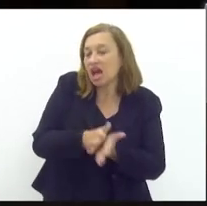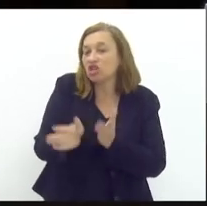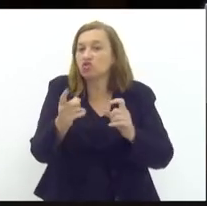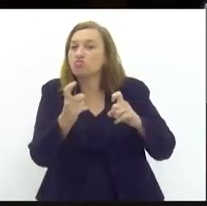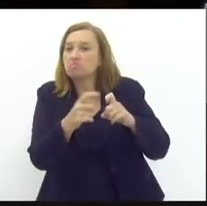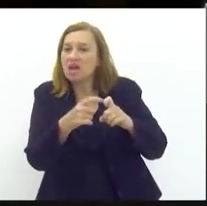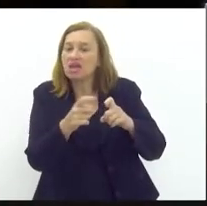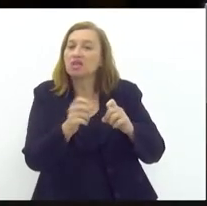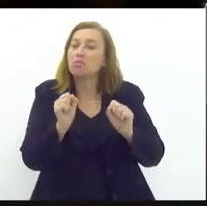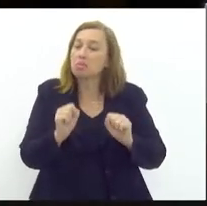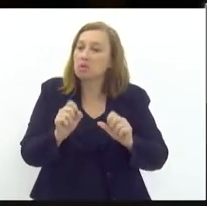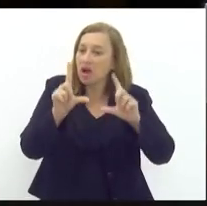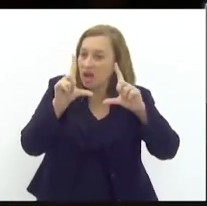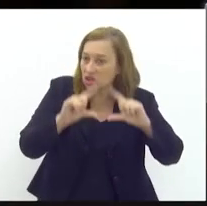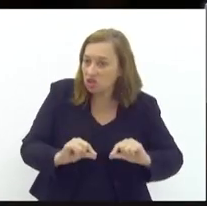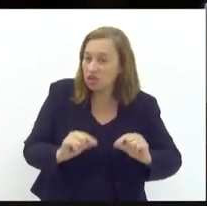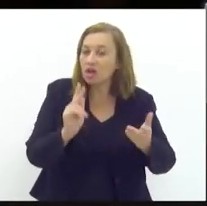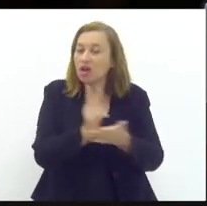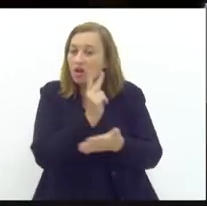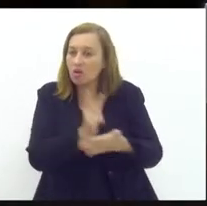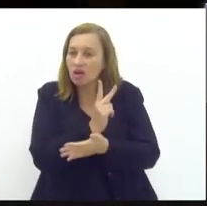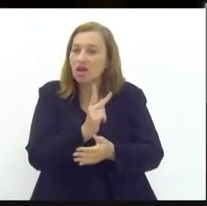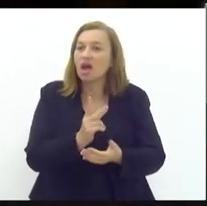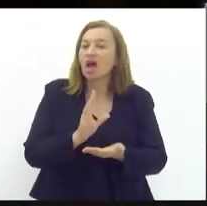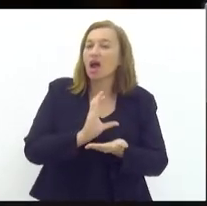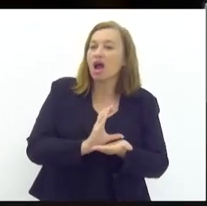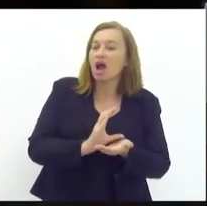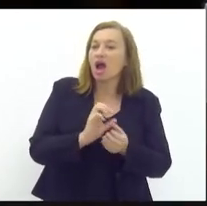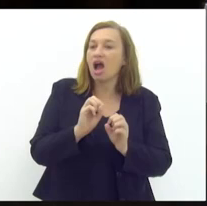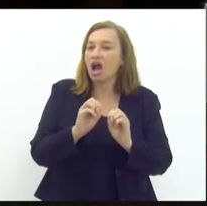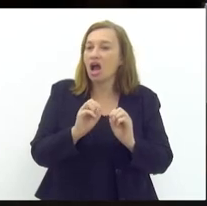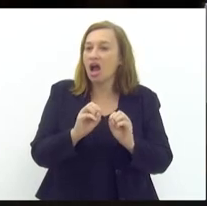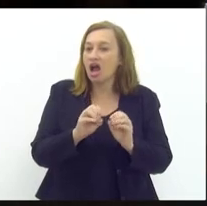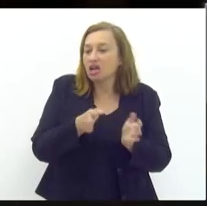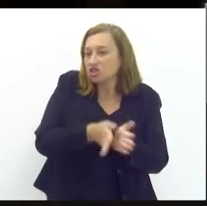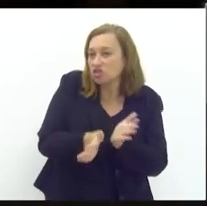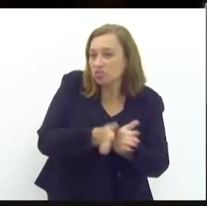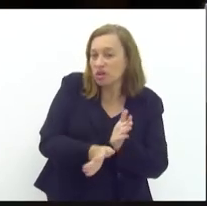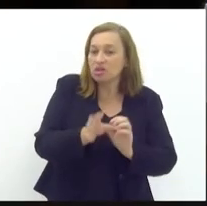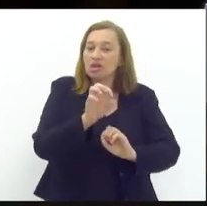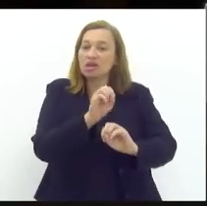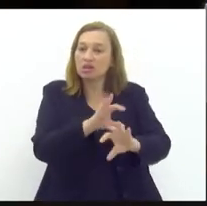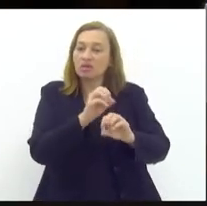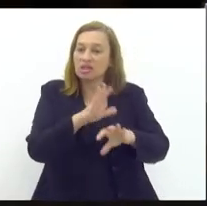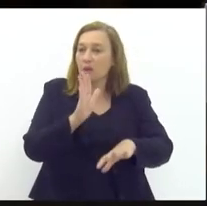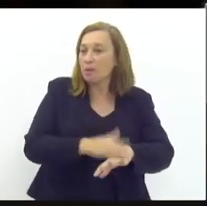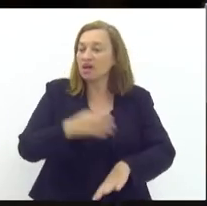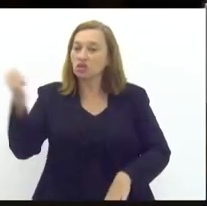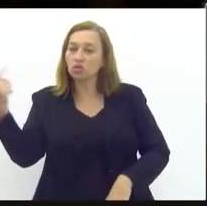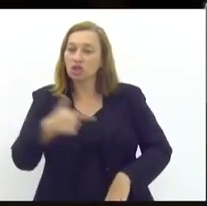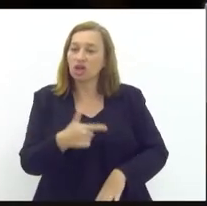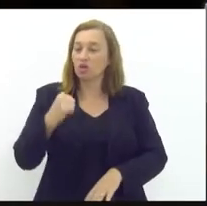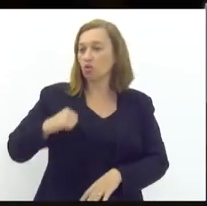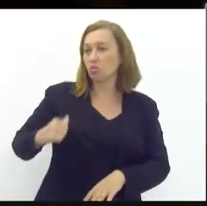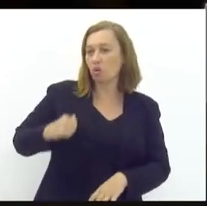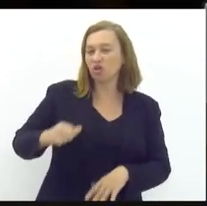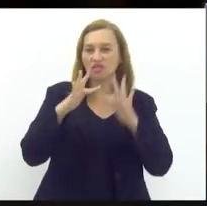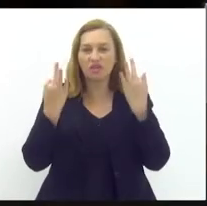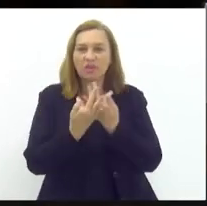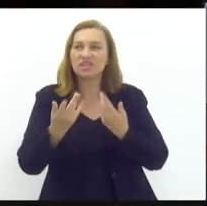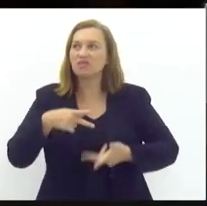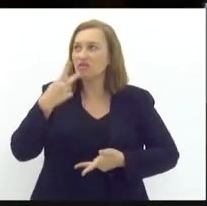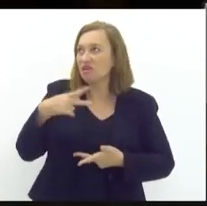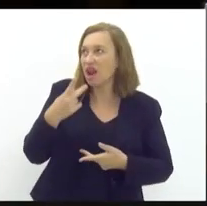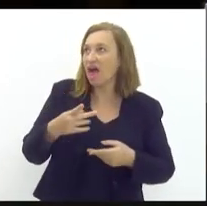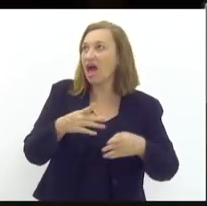todas elas é um erro a despesa em educação da mais do que um Bolsa Família agora não porque o bolsa família subiu Então se a gente vai falar de